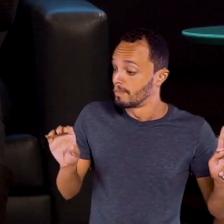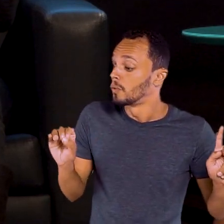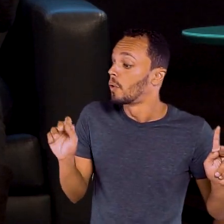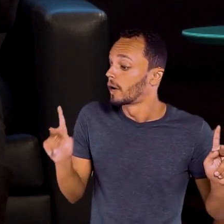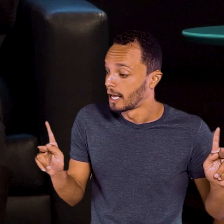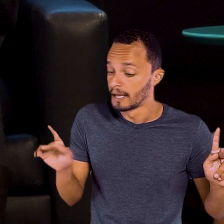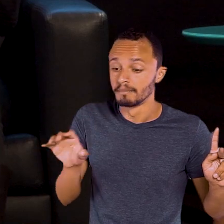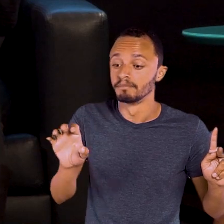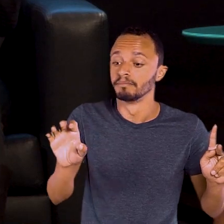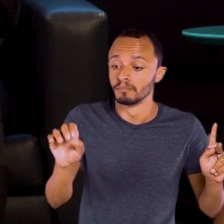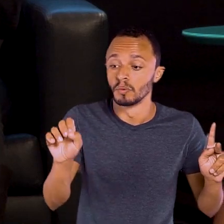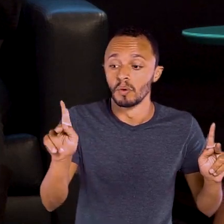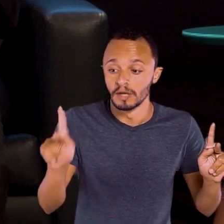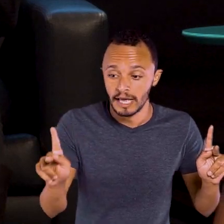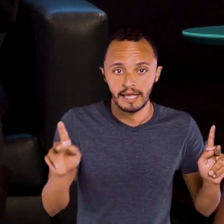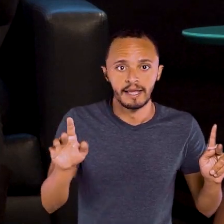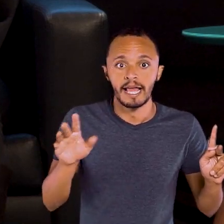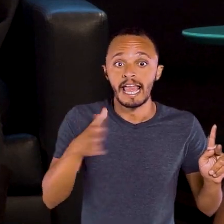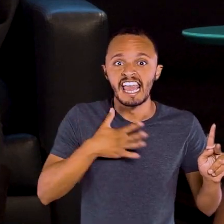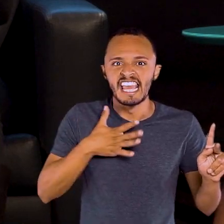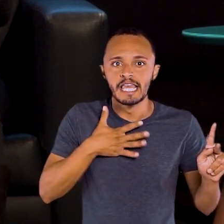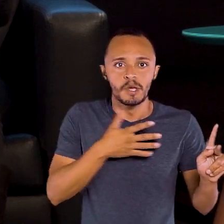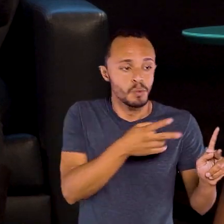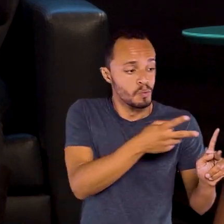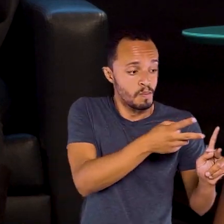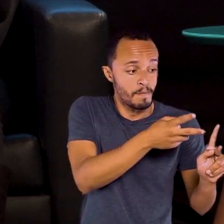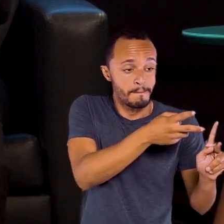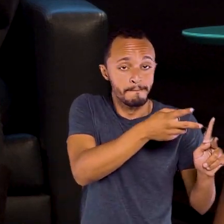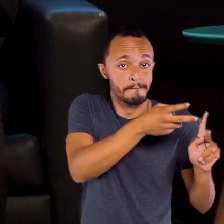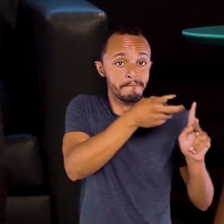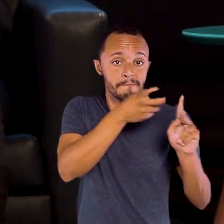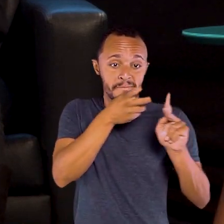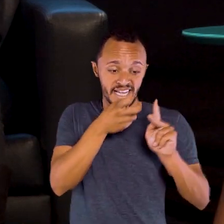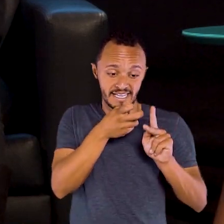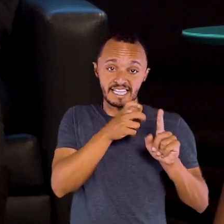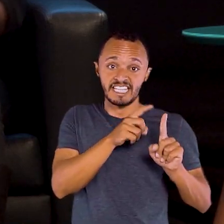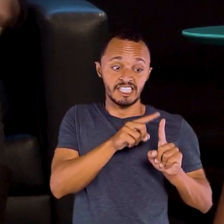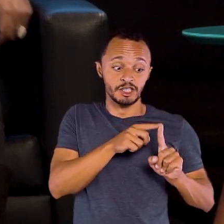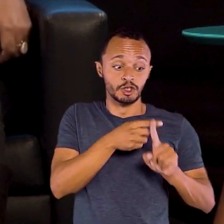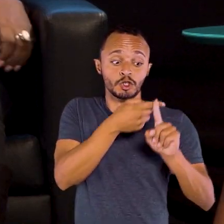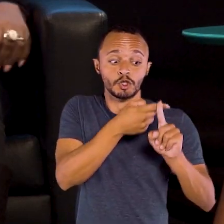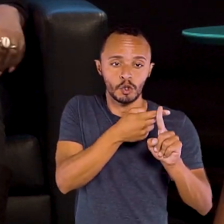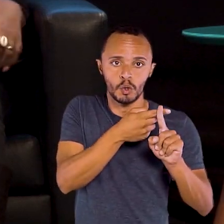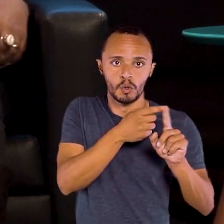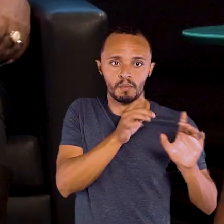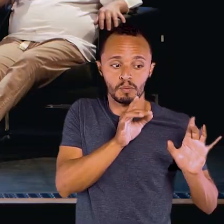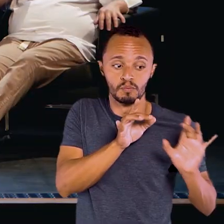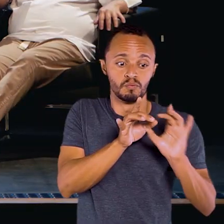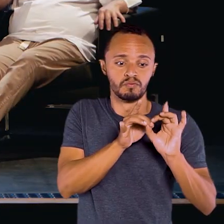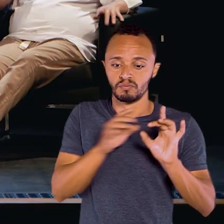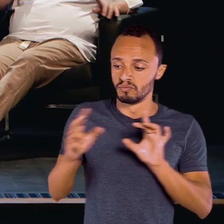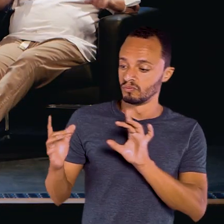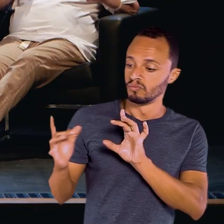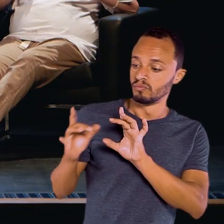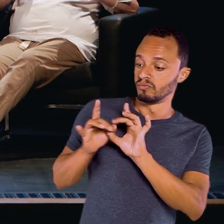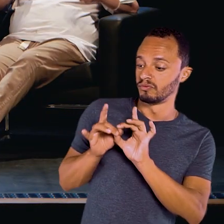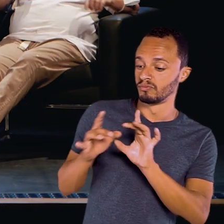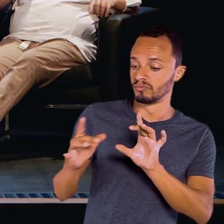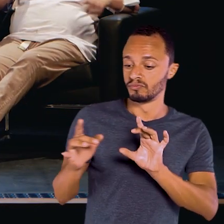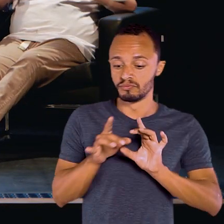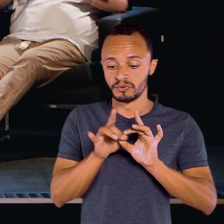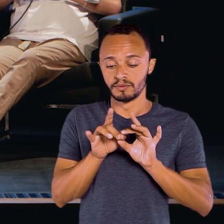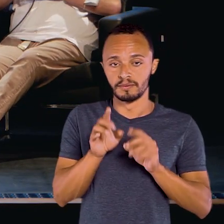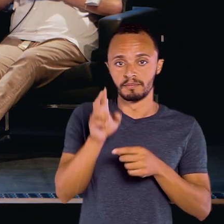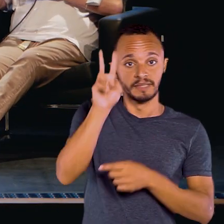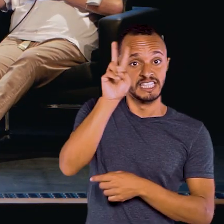coisas a esse trabalho, possibilidades de vidas e de trajetórias. Só informando, gente, lembrando que os